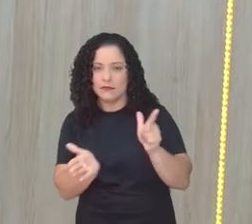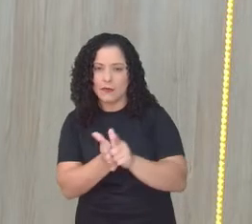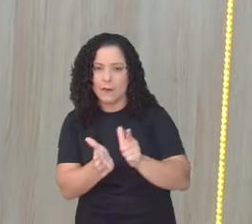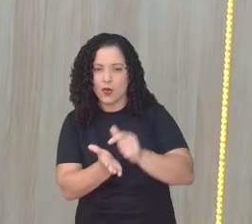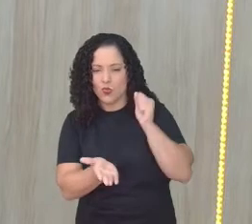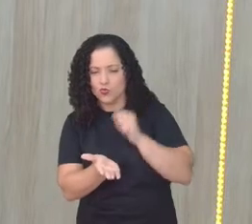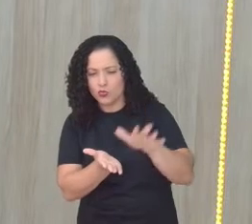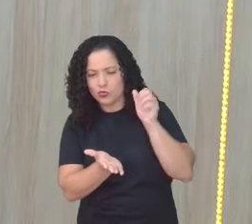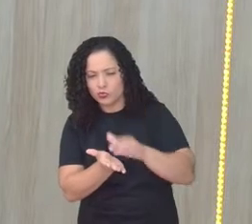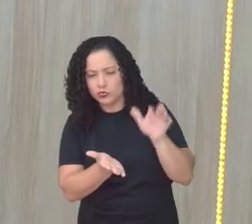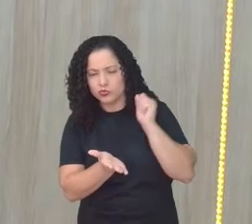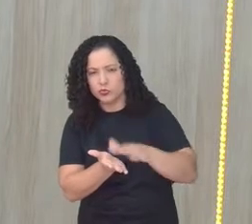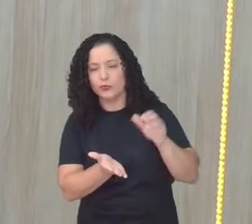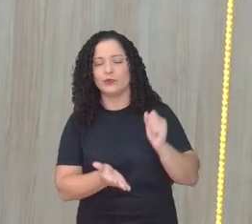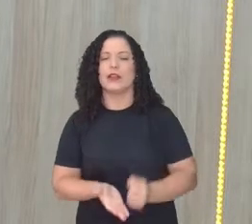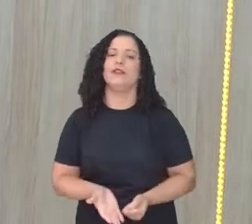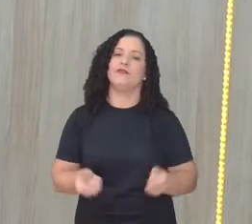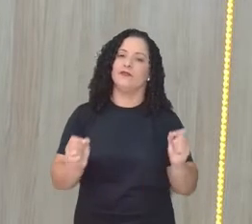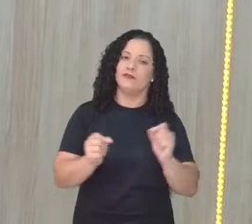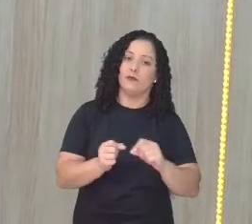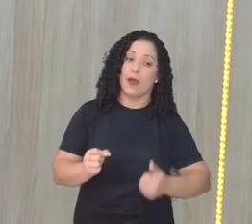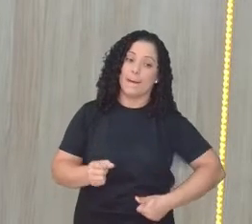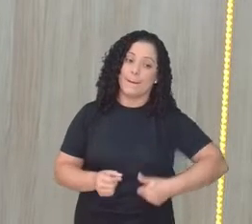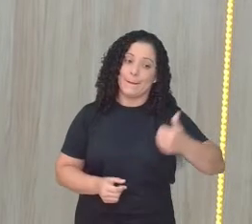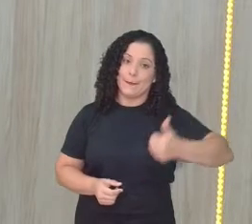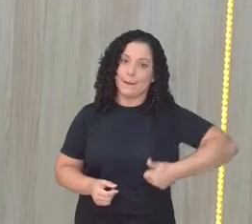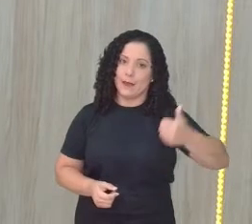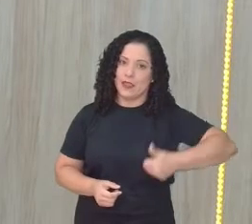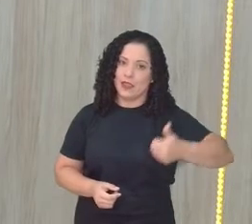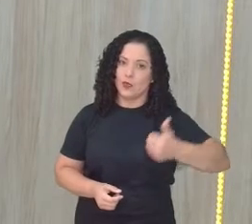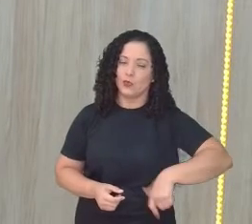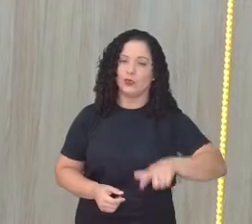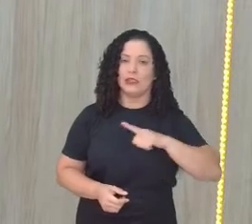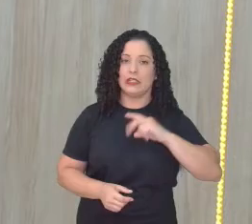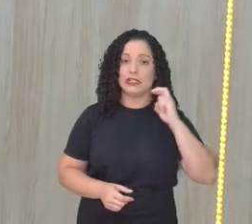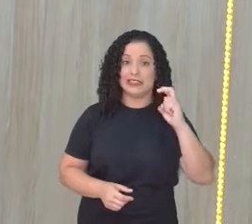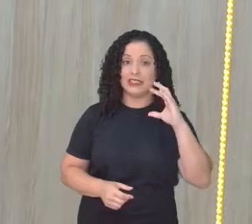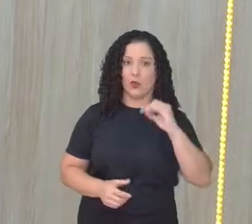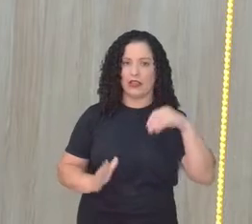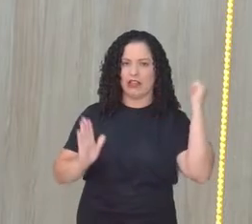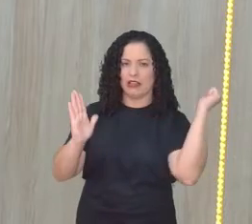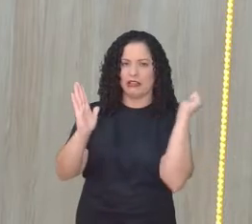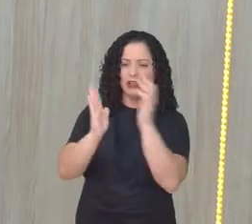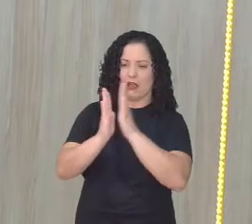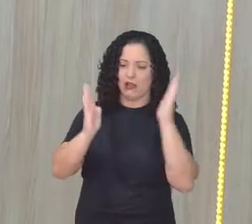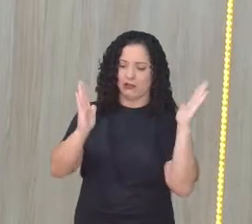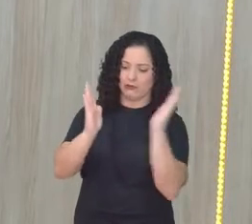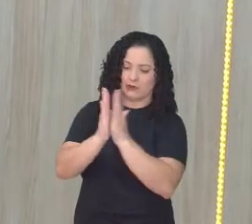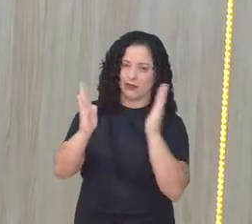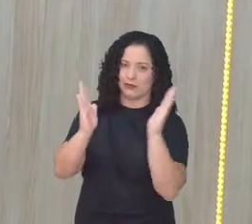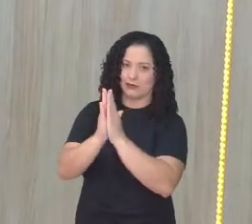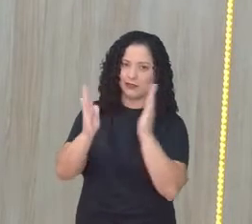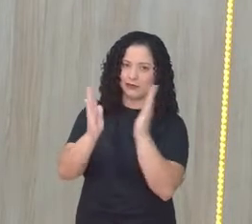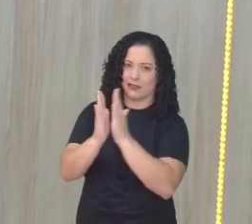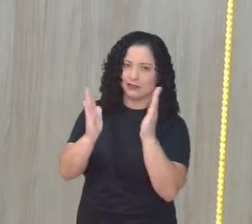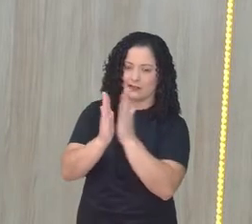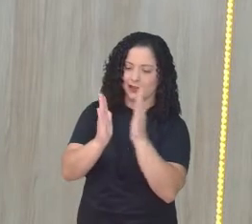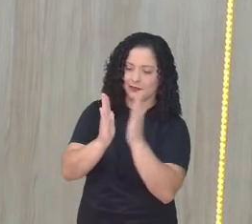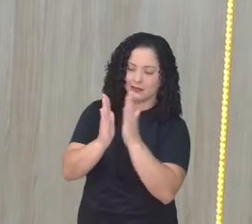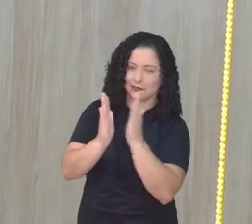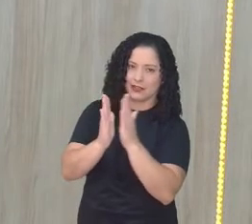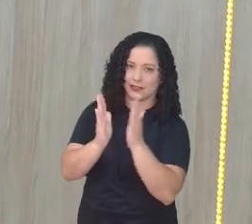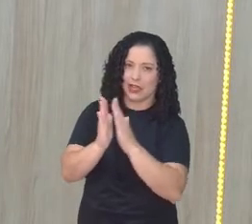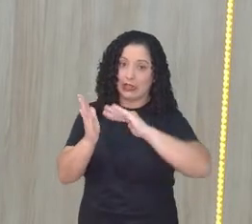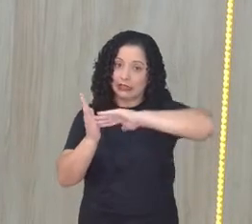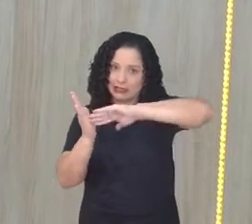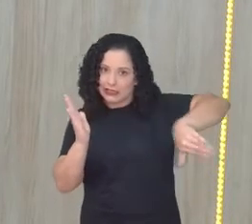primeiro a primeira página, tirava ali 50 carimbos, né, daquela primeira página, e depois tirava o